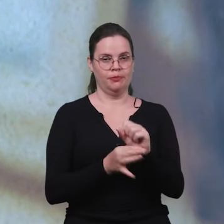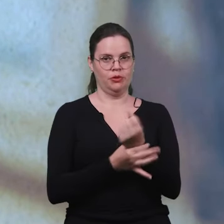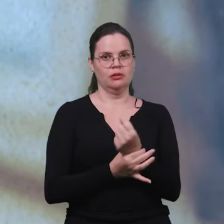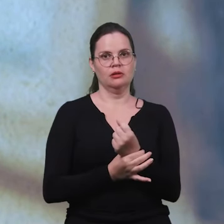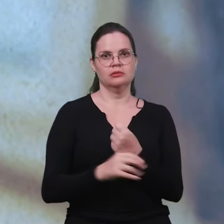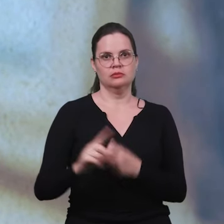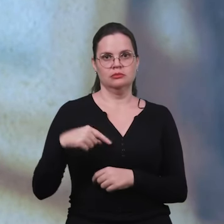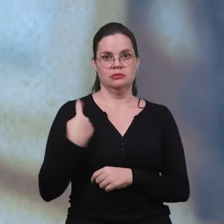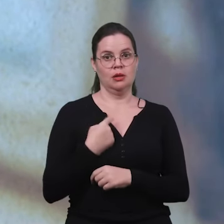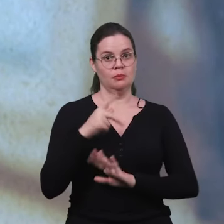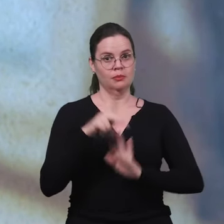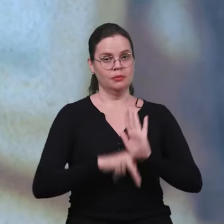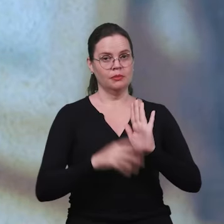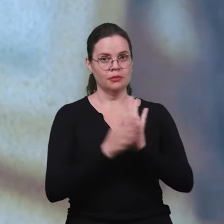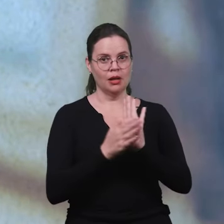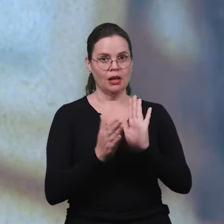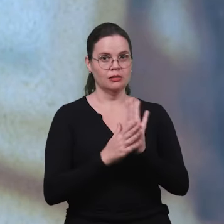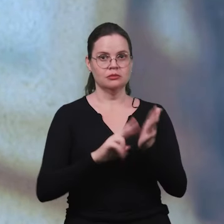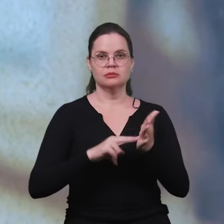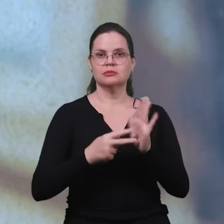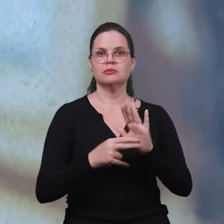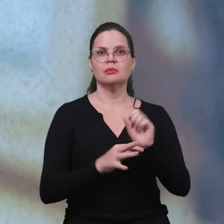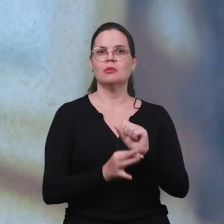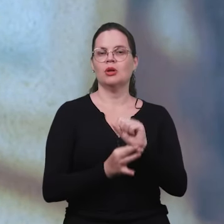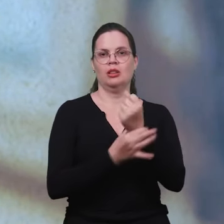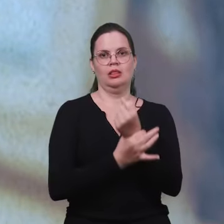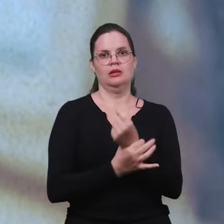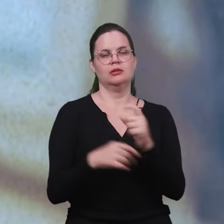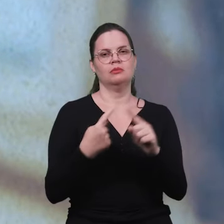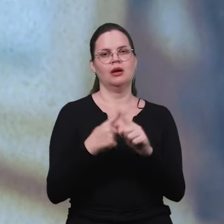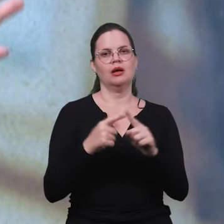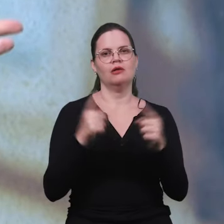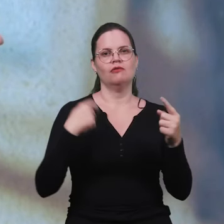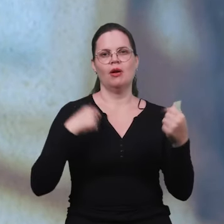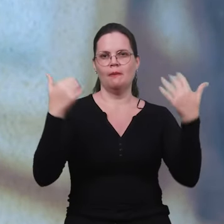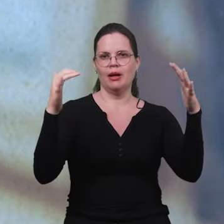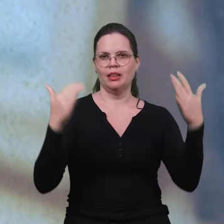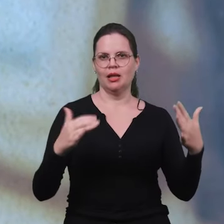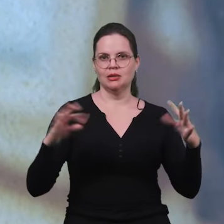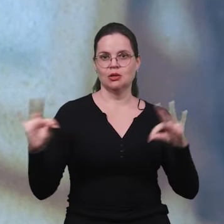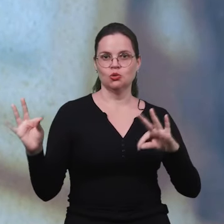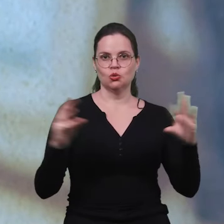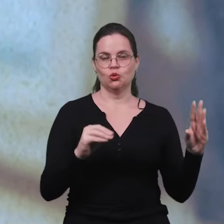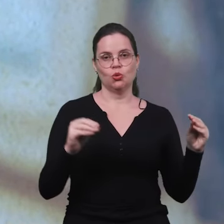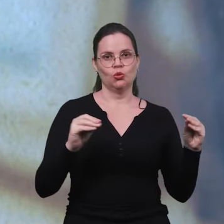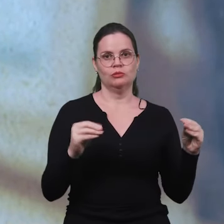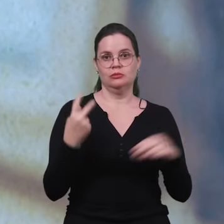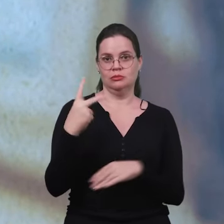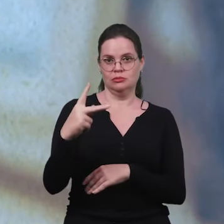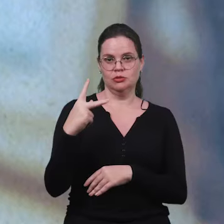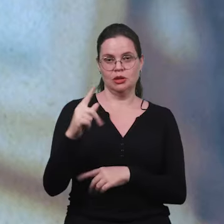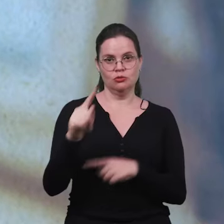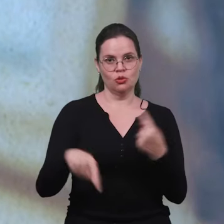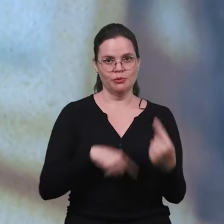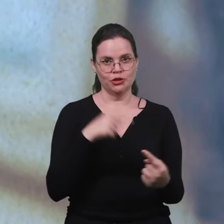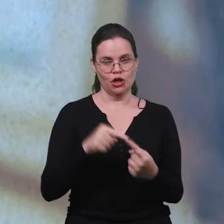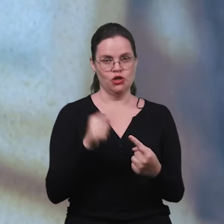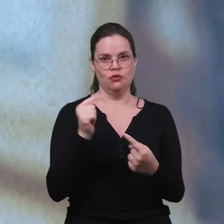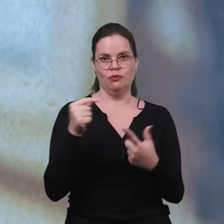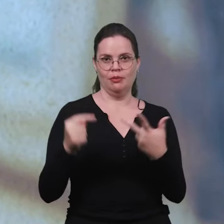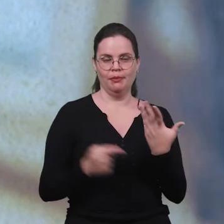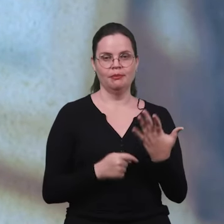proteção, né? O planejamento nada mais é do que uma análise pelo especialista do seu cenário, dos seus